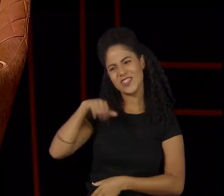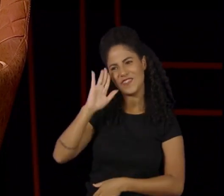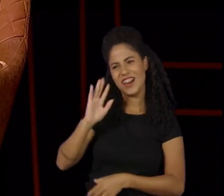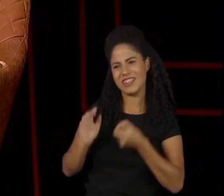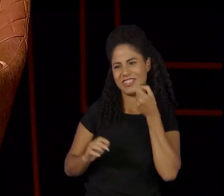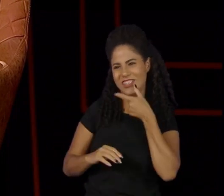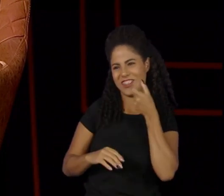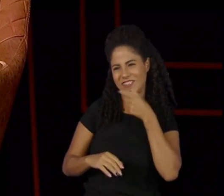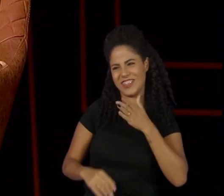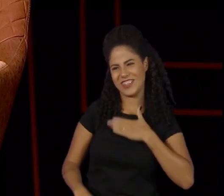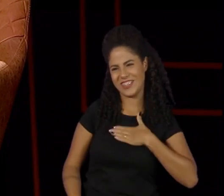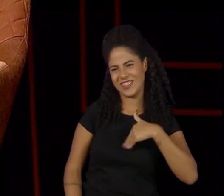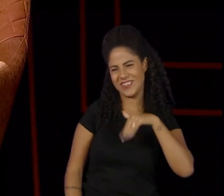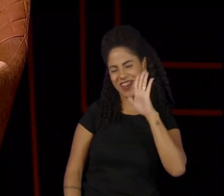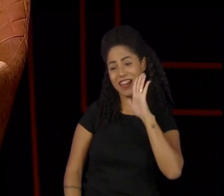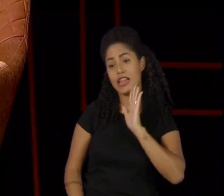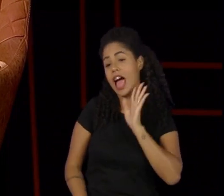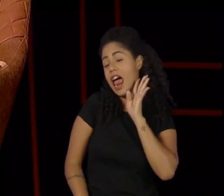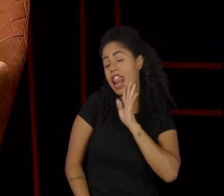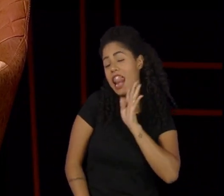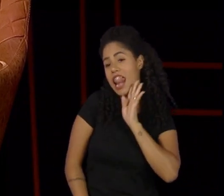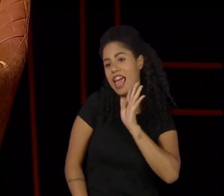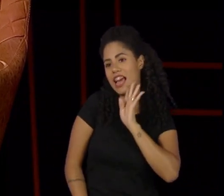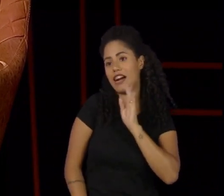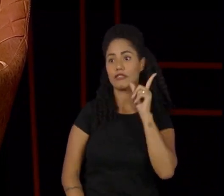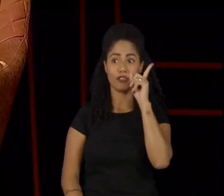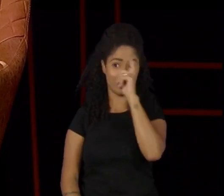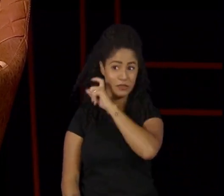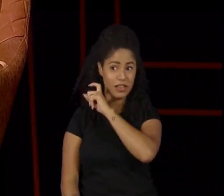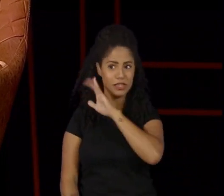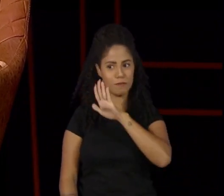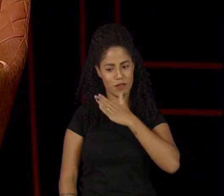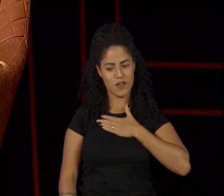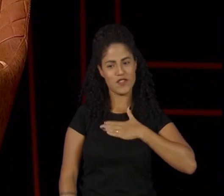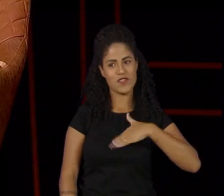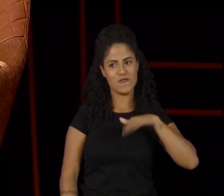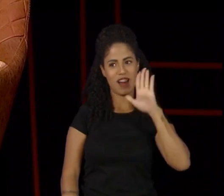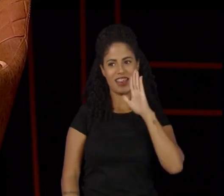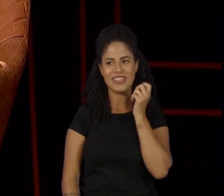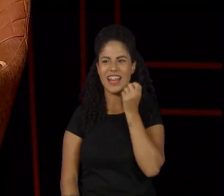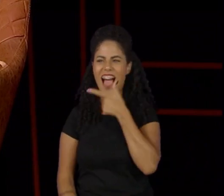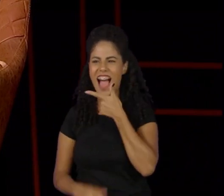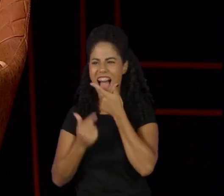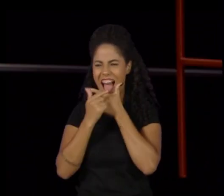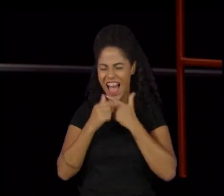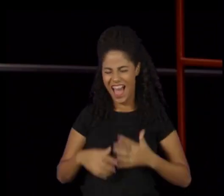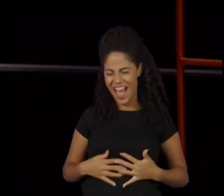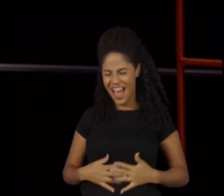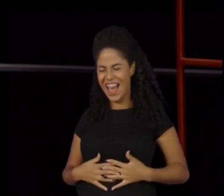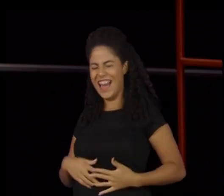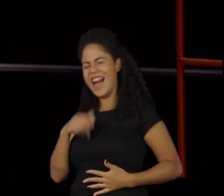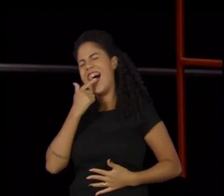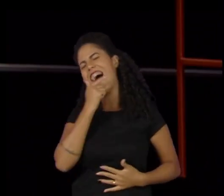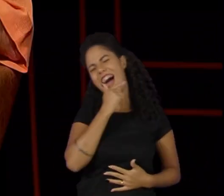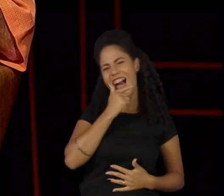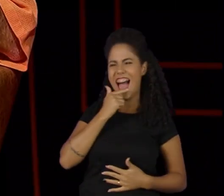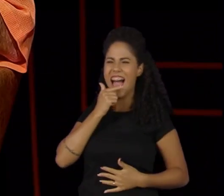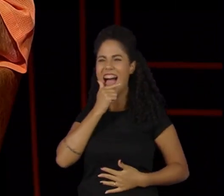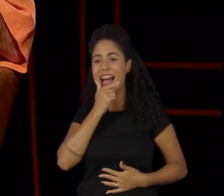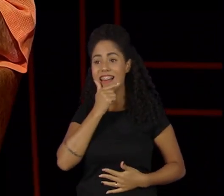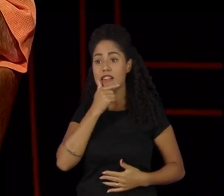Comédia é mais legal fazer. É mais difícil. É, né? Fazer rir é mais difícil. Porque